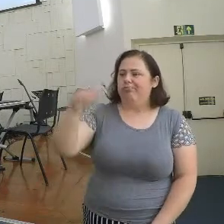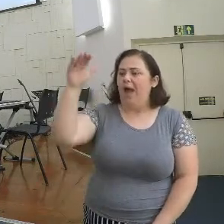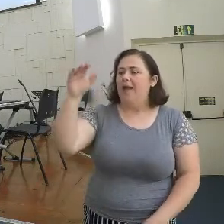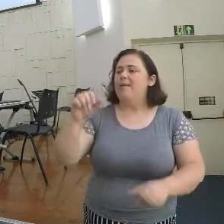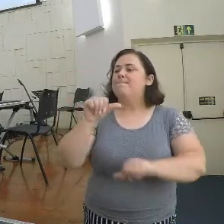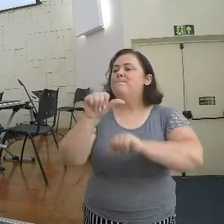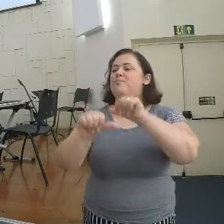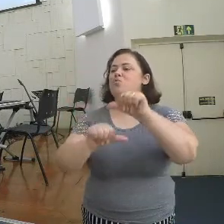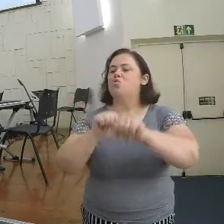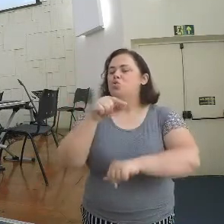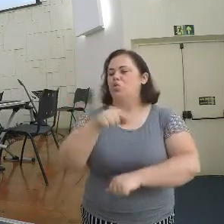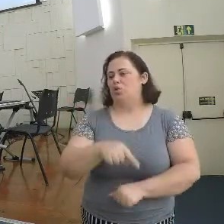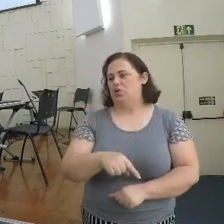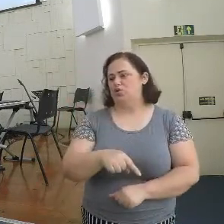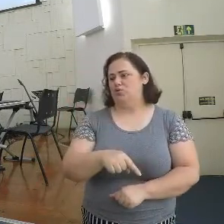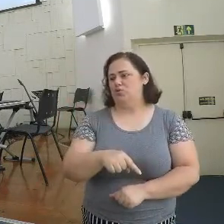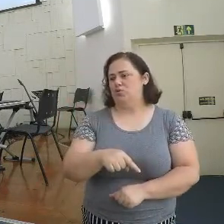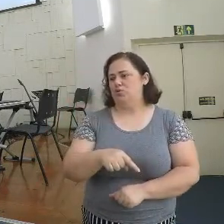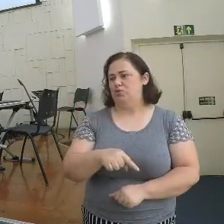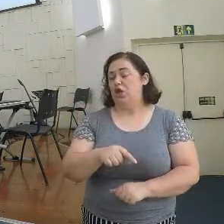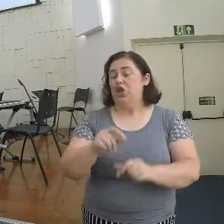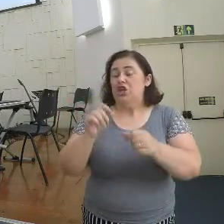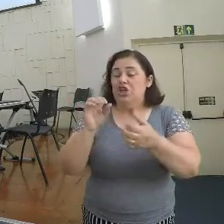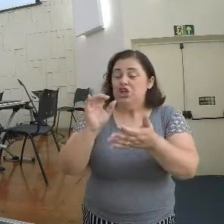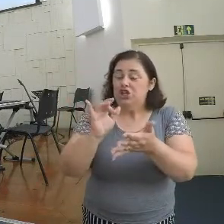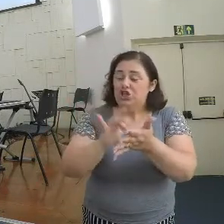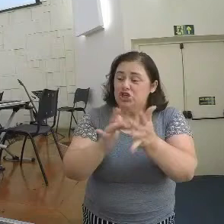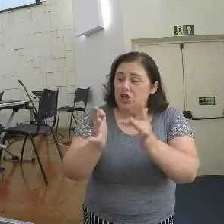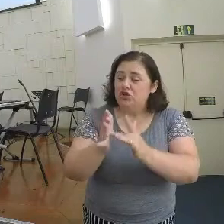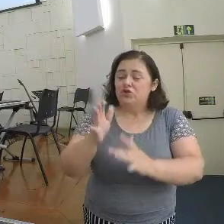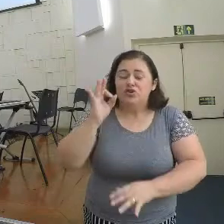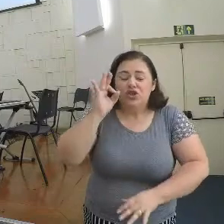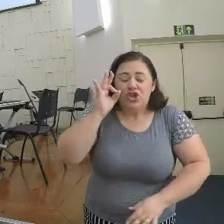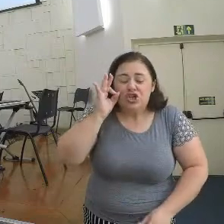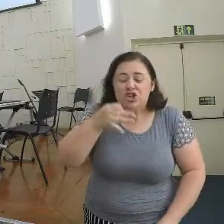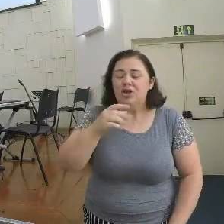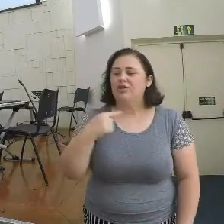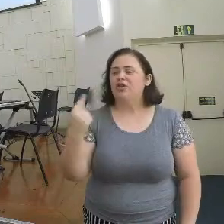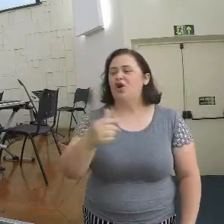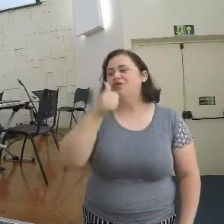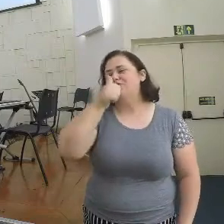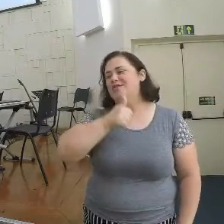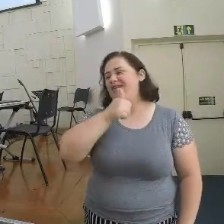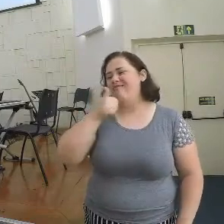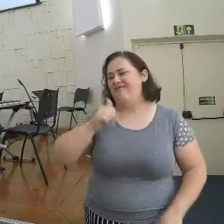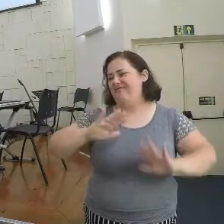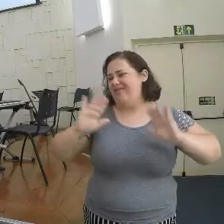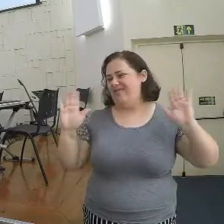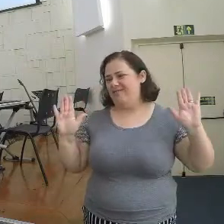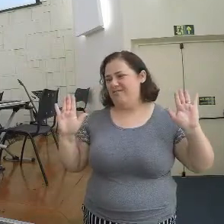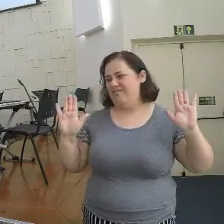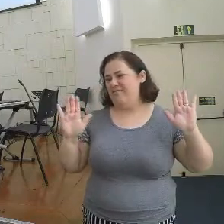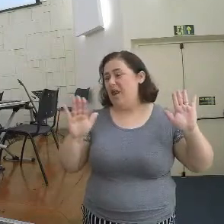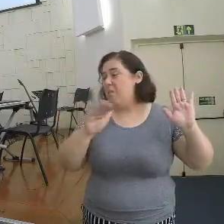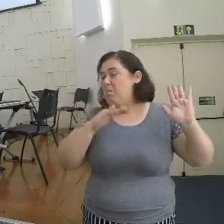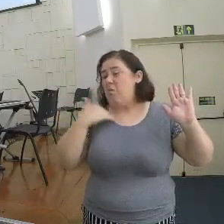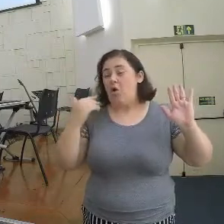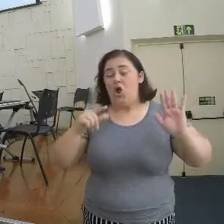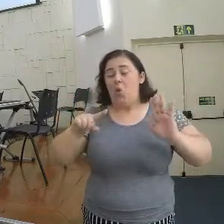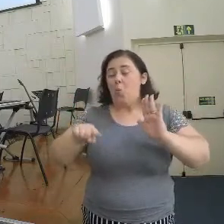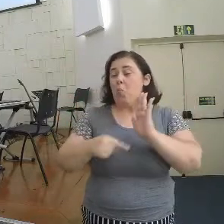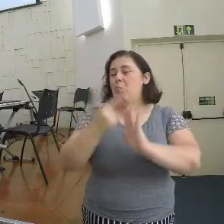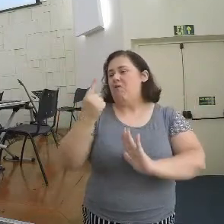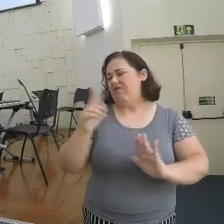não. Mas, irmãos, os aspectos espirituais e morais da lei devem ser observados. Continua